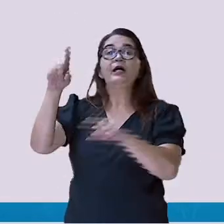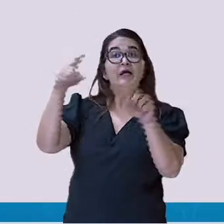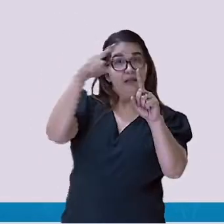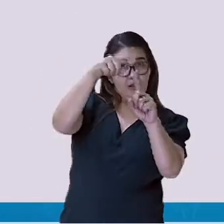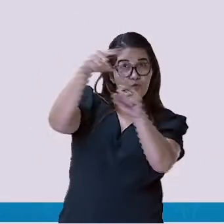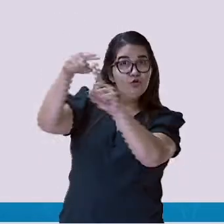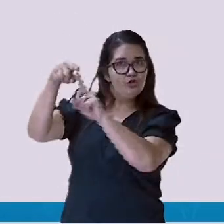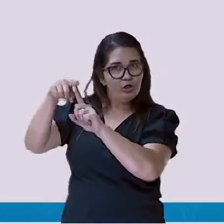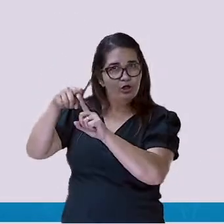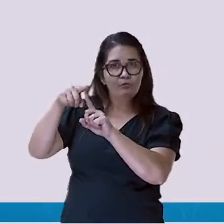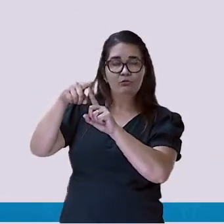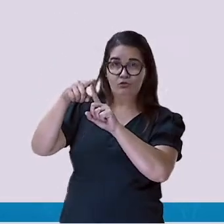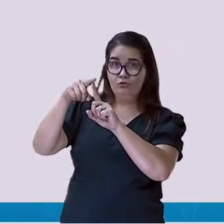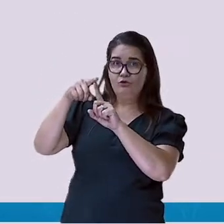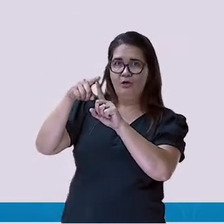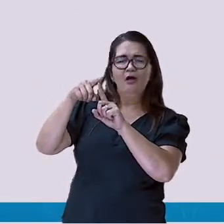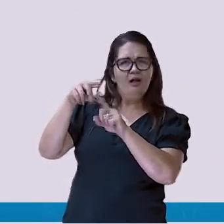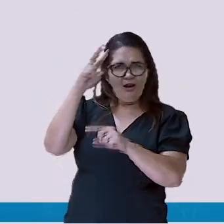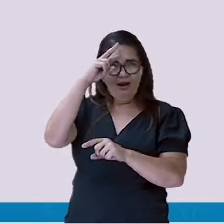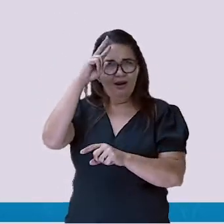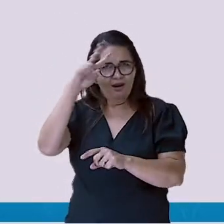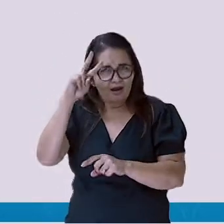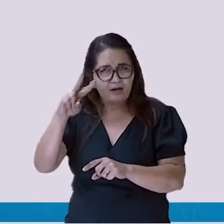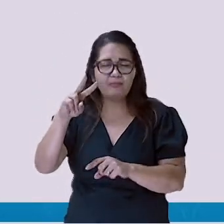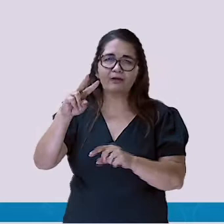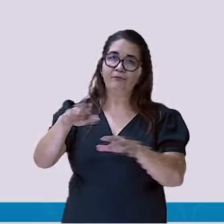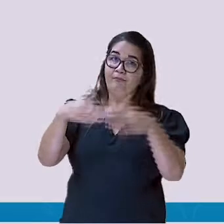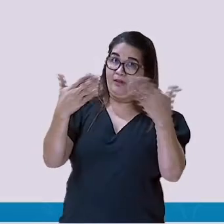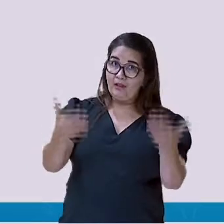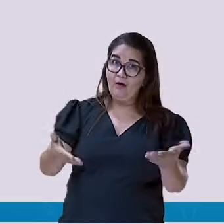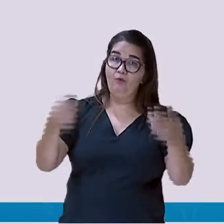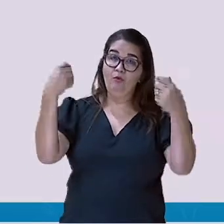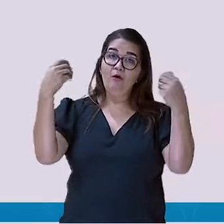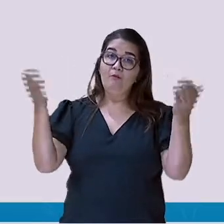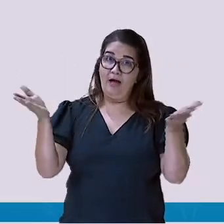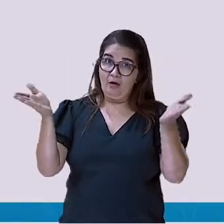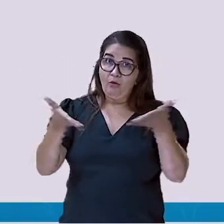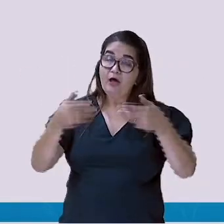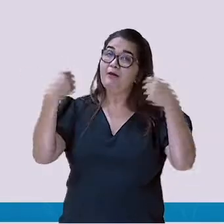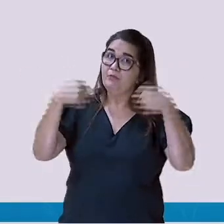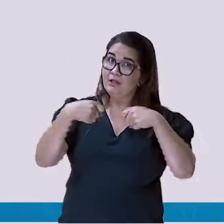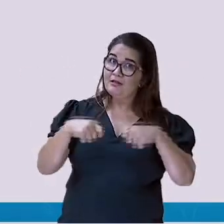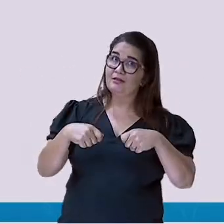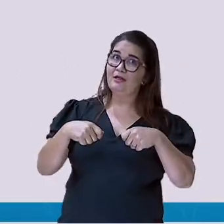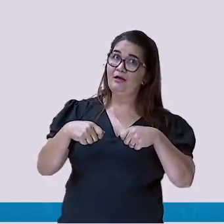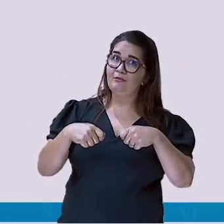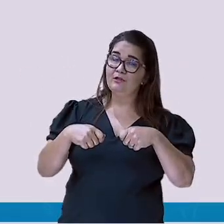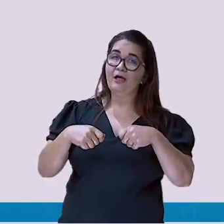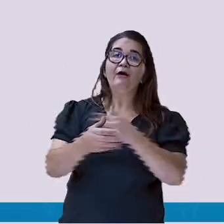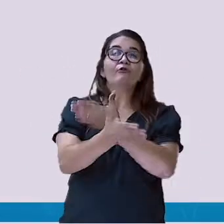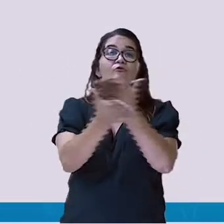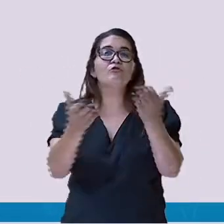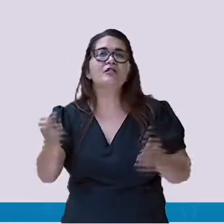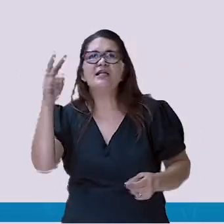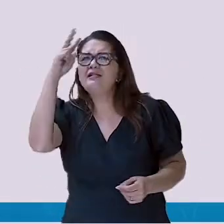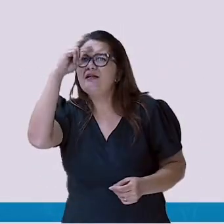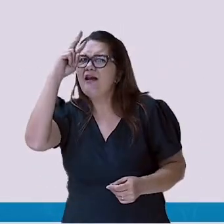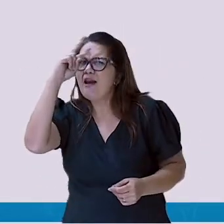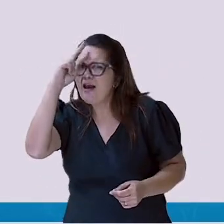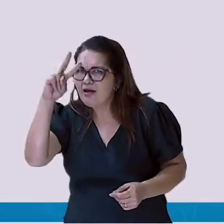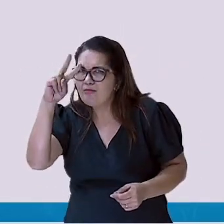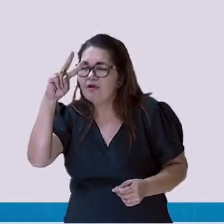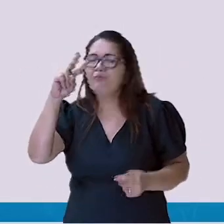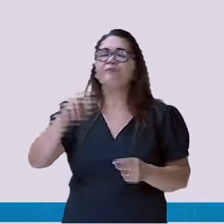vocês prestassem bastante atenção que a gente iria precisar desse conteúdo agora aqui para frente. Então, o clima é